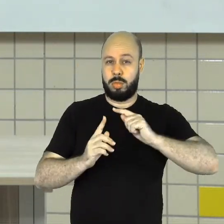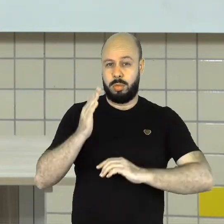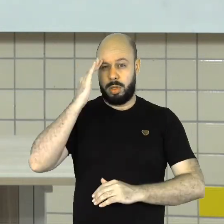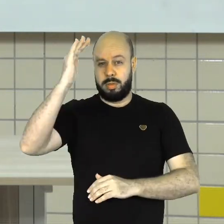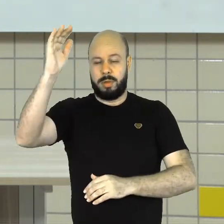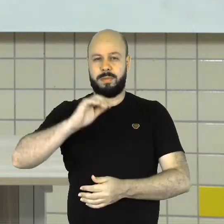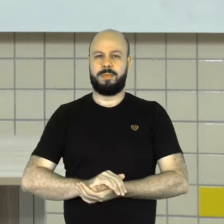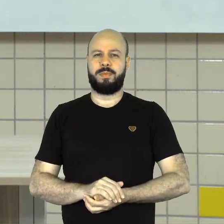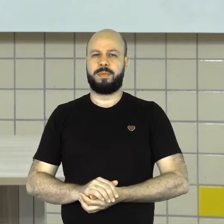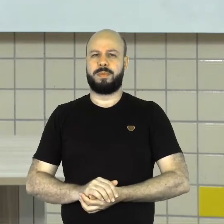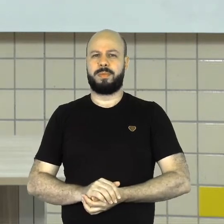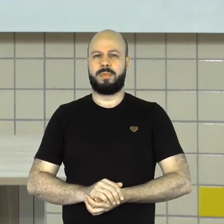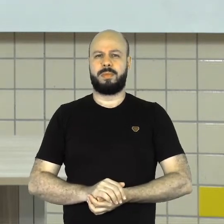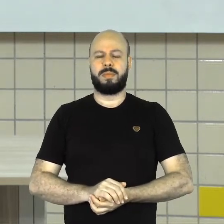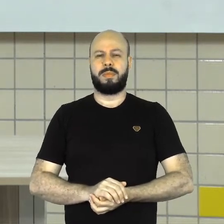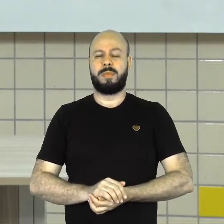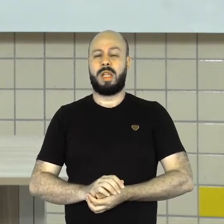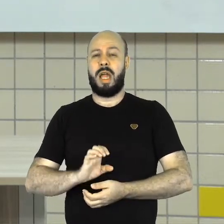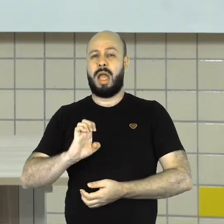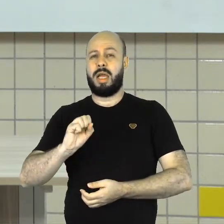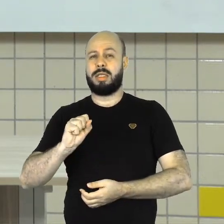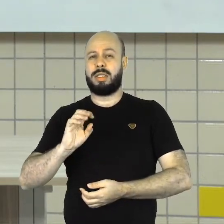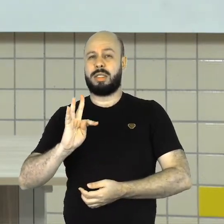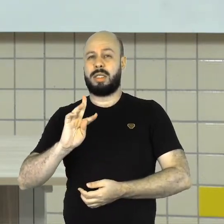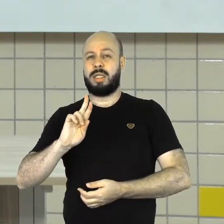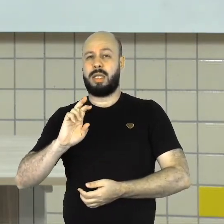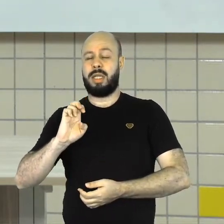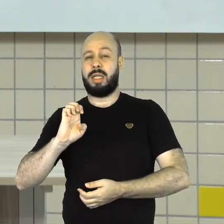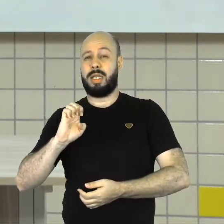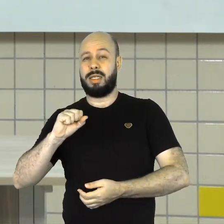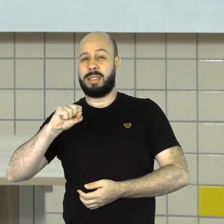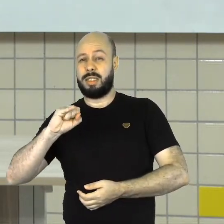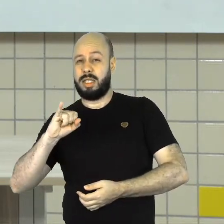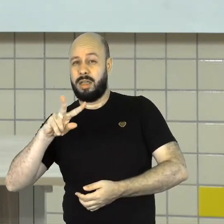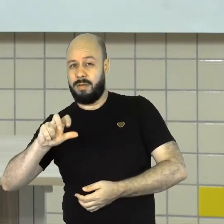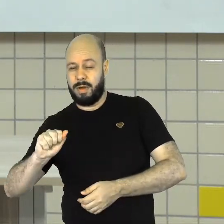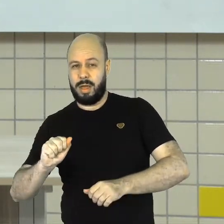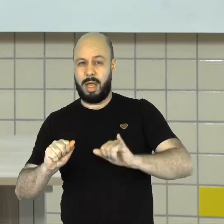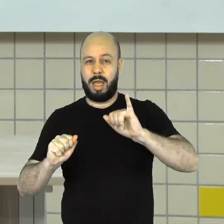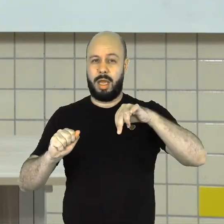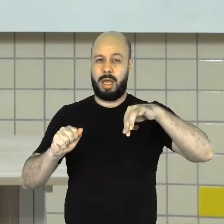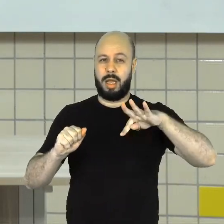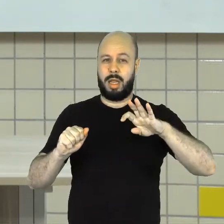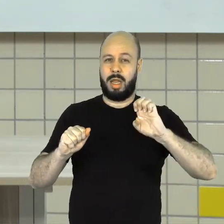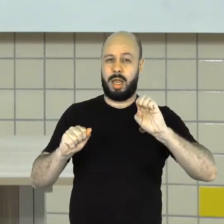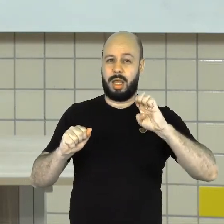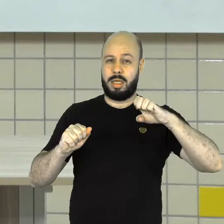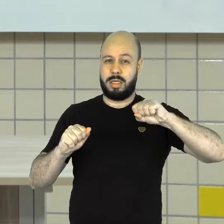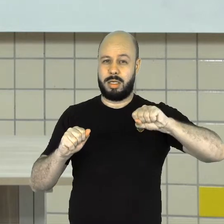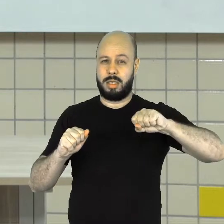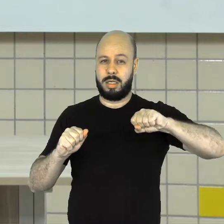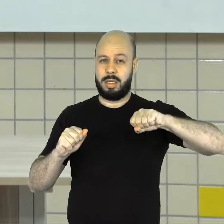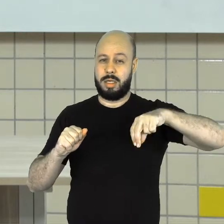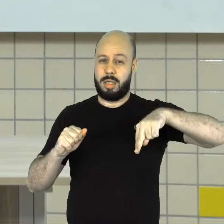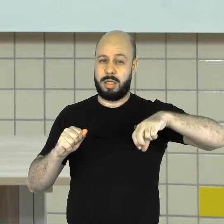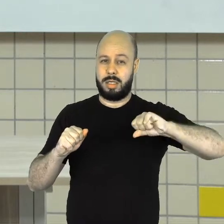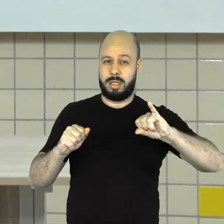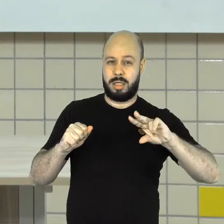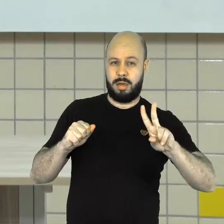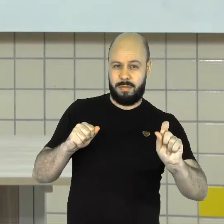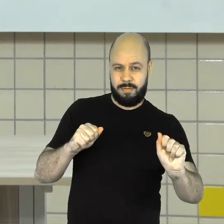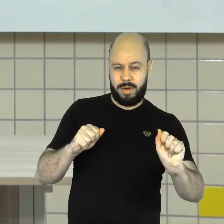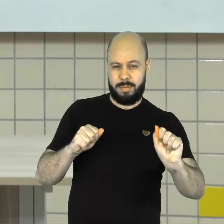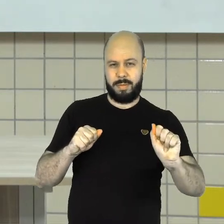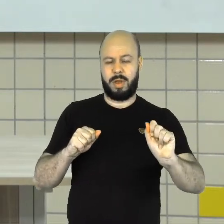principal, que é a agricultura extensiva e a agricultura intensiva, tá? Eu vou pontuar para vocês o